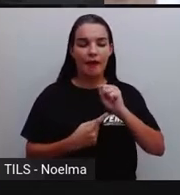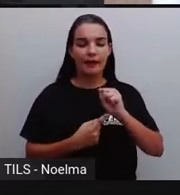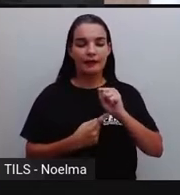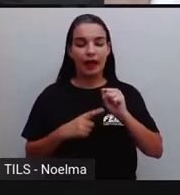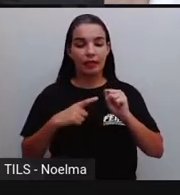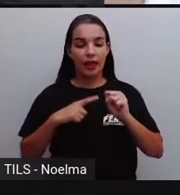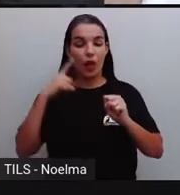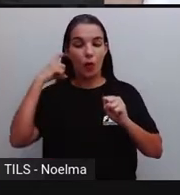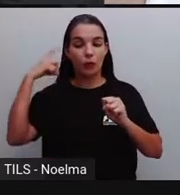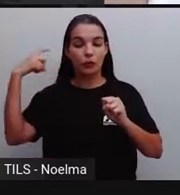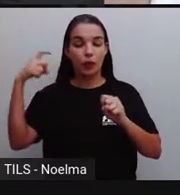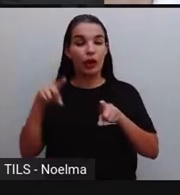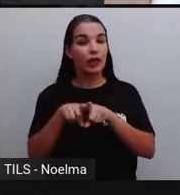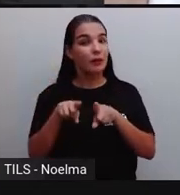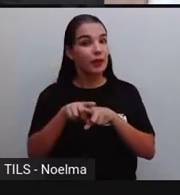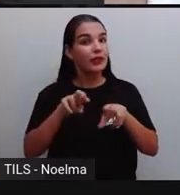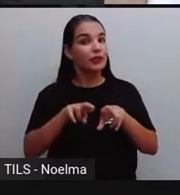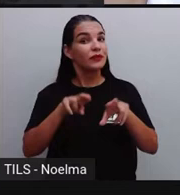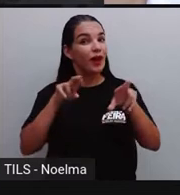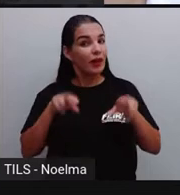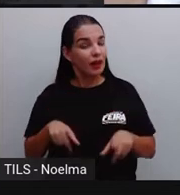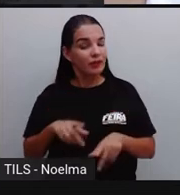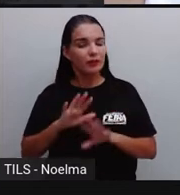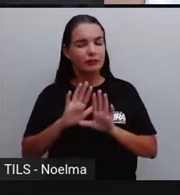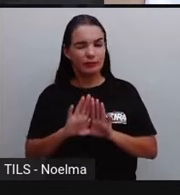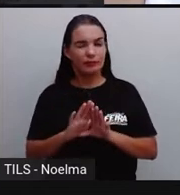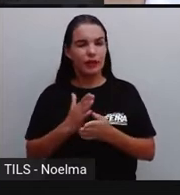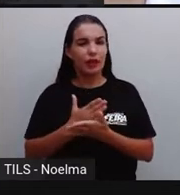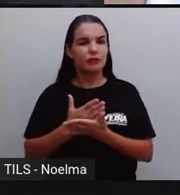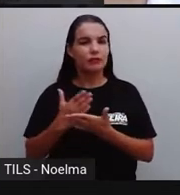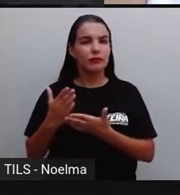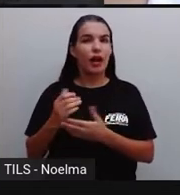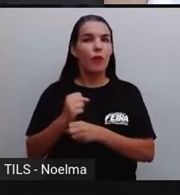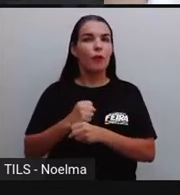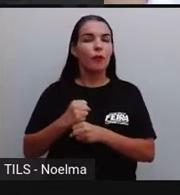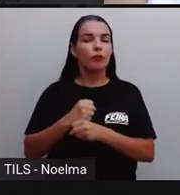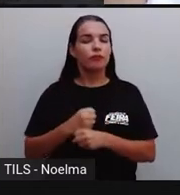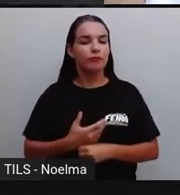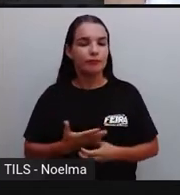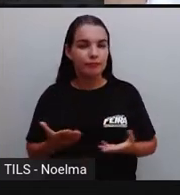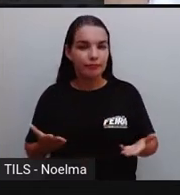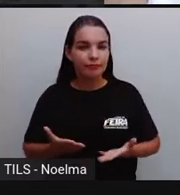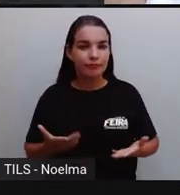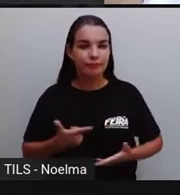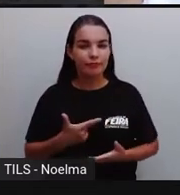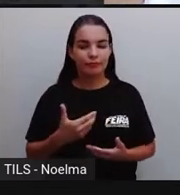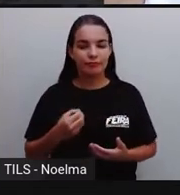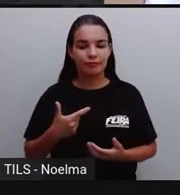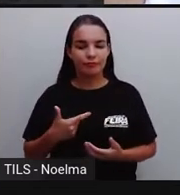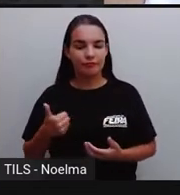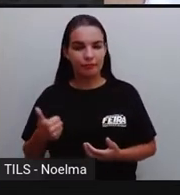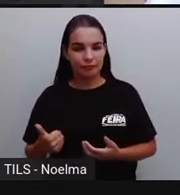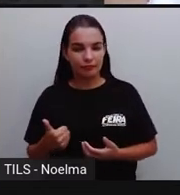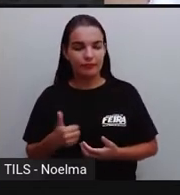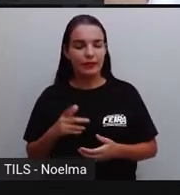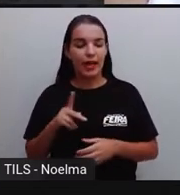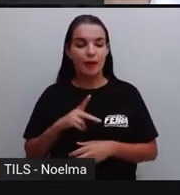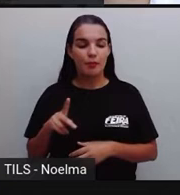diferente? Então, lá no início do nosso ano letivo, a Pró falou,